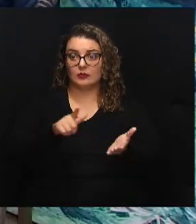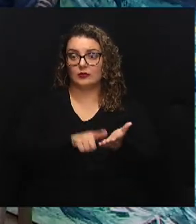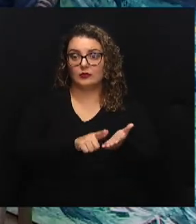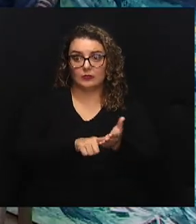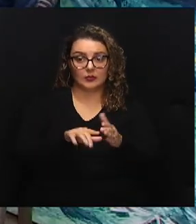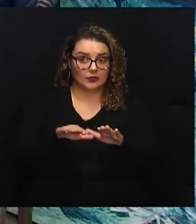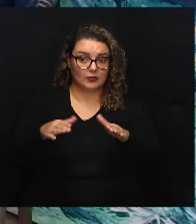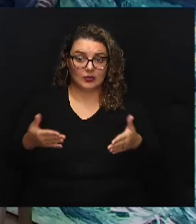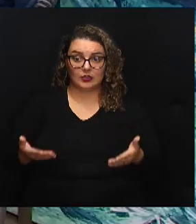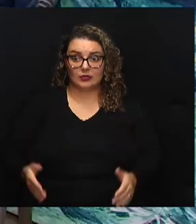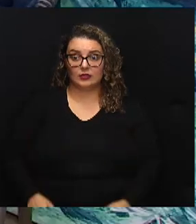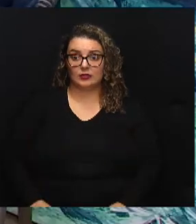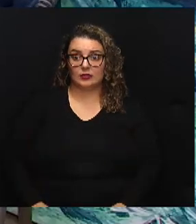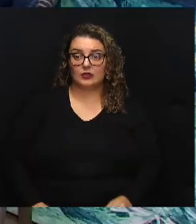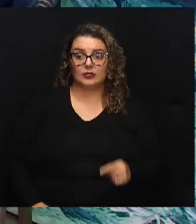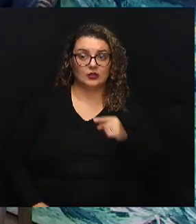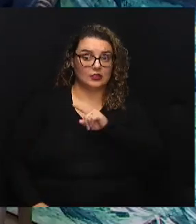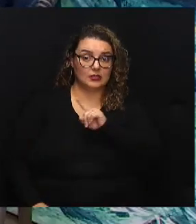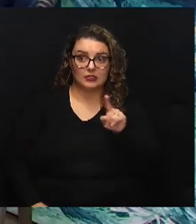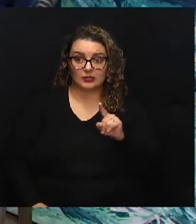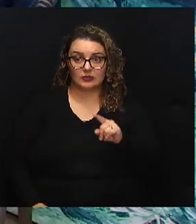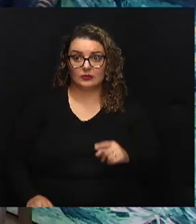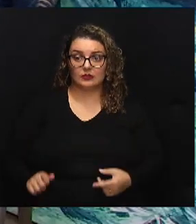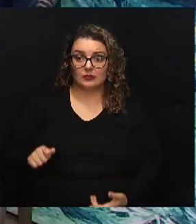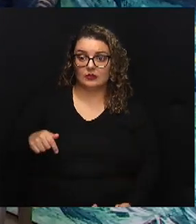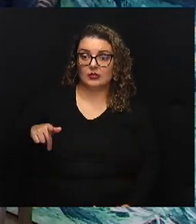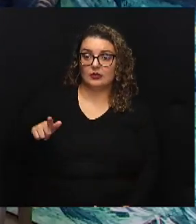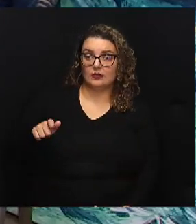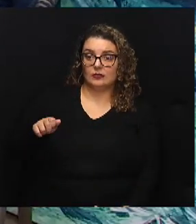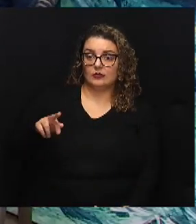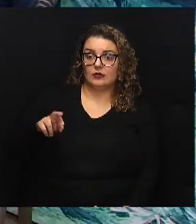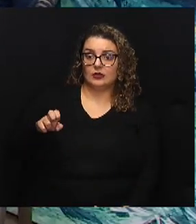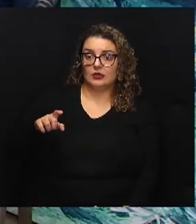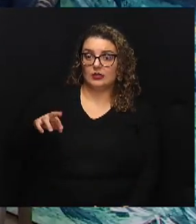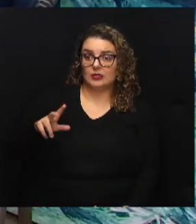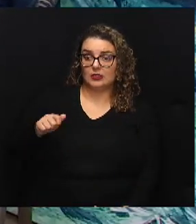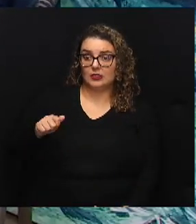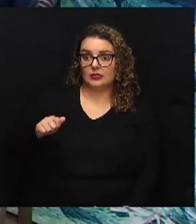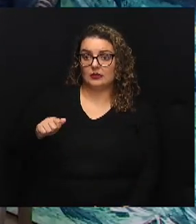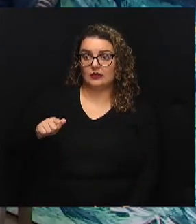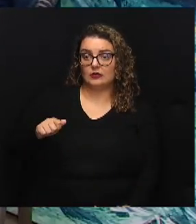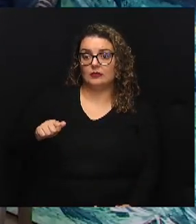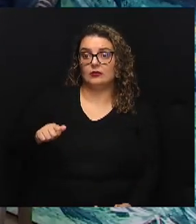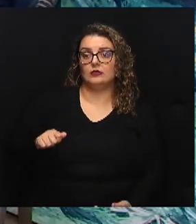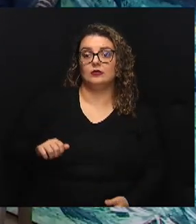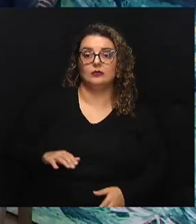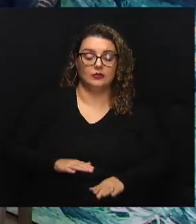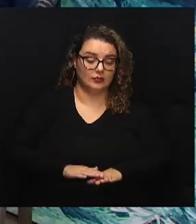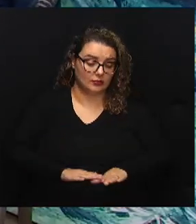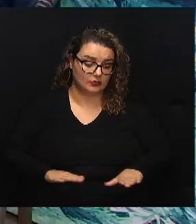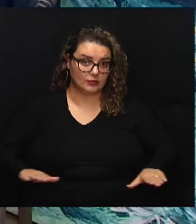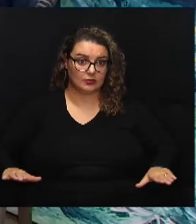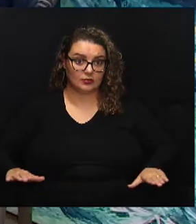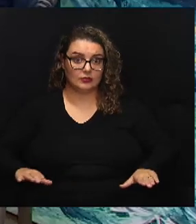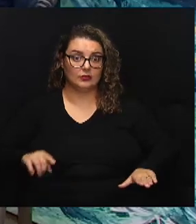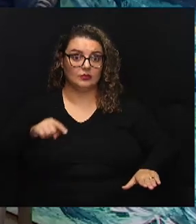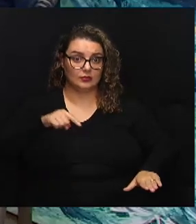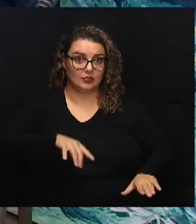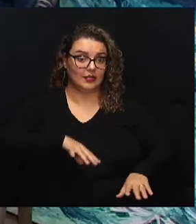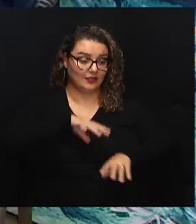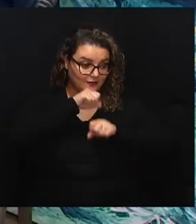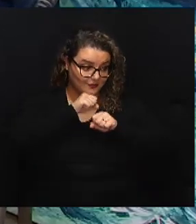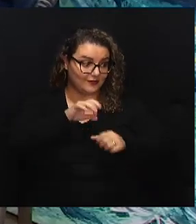mesa. E essa daí não, é aquarela, eu tive que executar a aquarela no chão. Essa foi no fôlego,